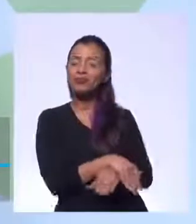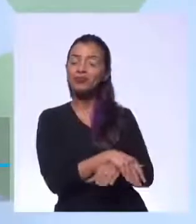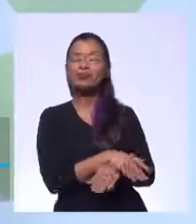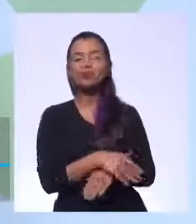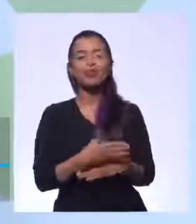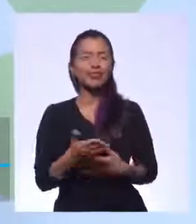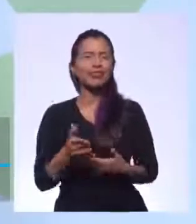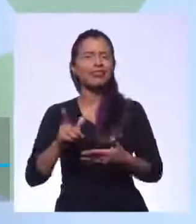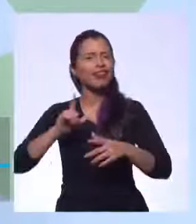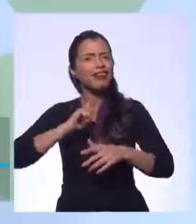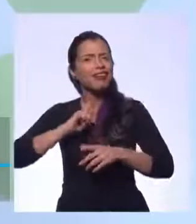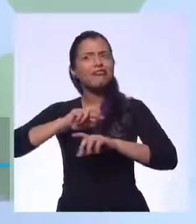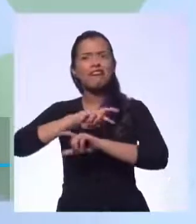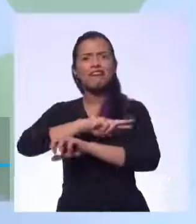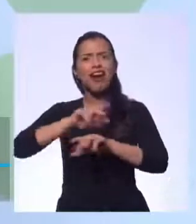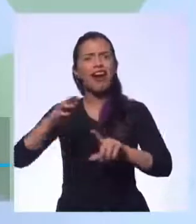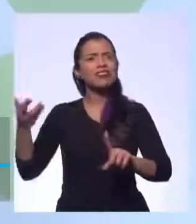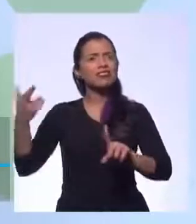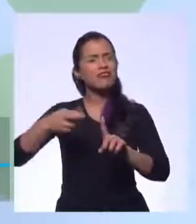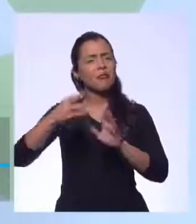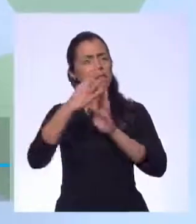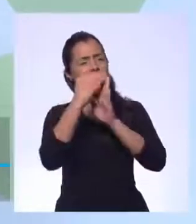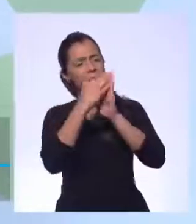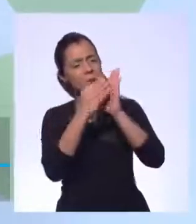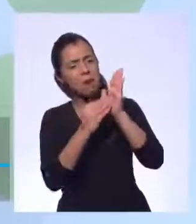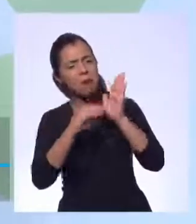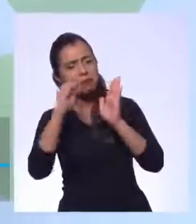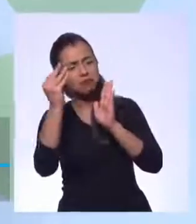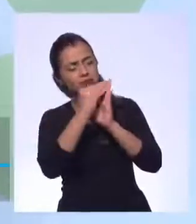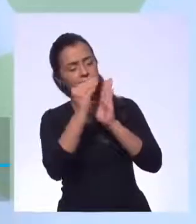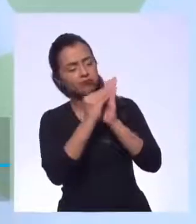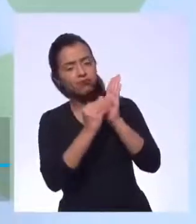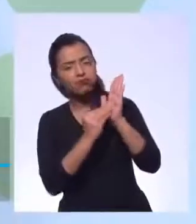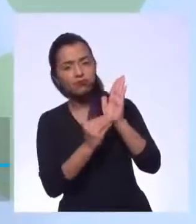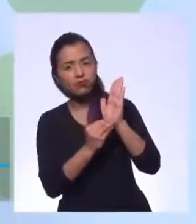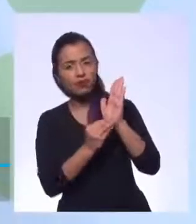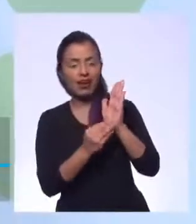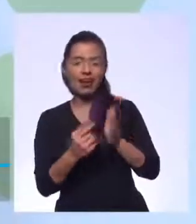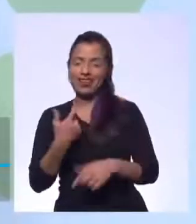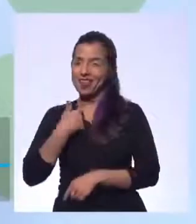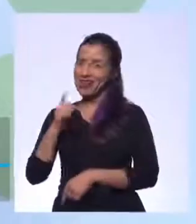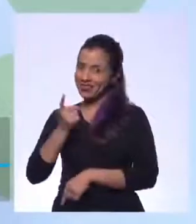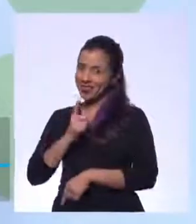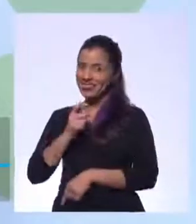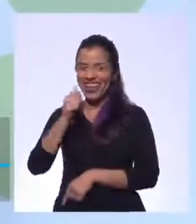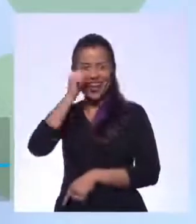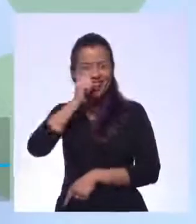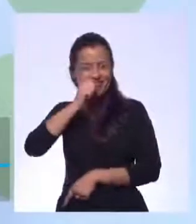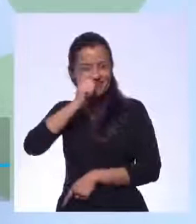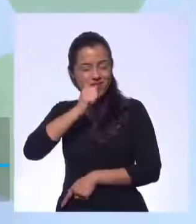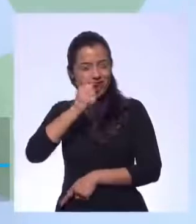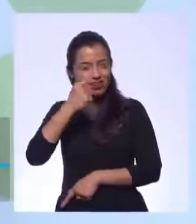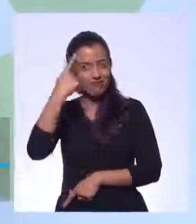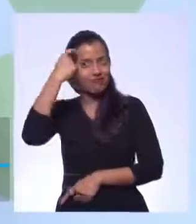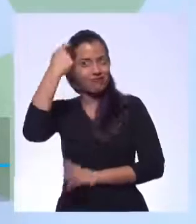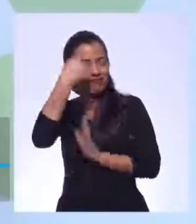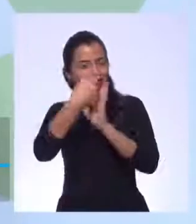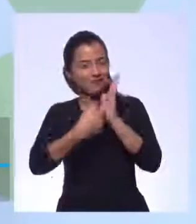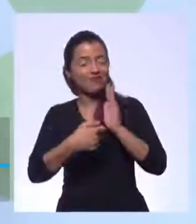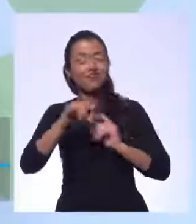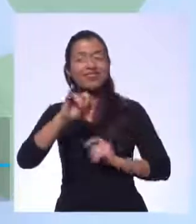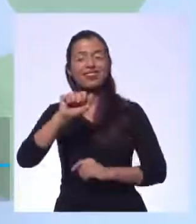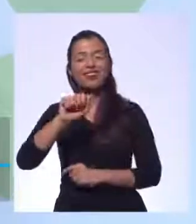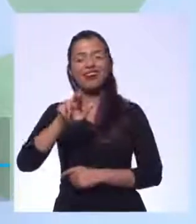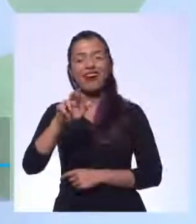gente fez tantas referências e aí fizemos com que, aliás, nós, não, a Yara, né? Ela que é a autora. Ela fez com que um